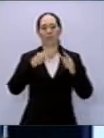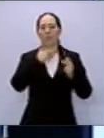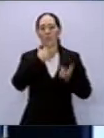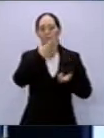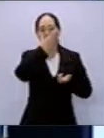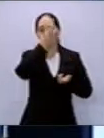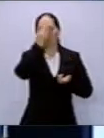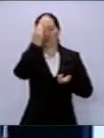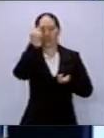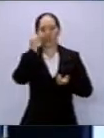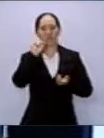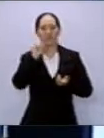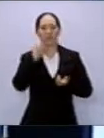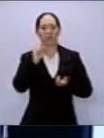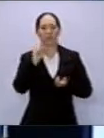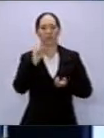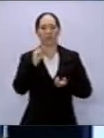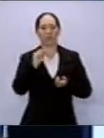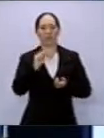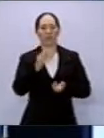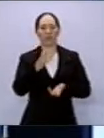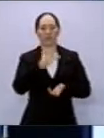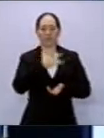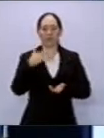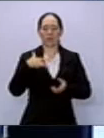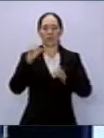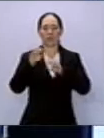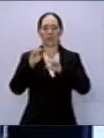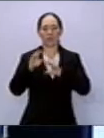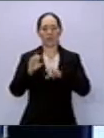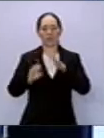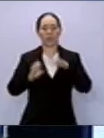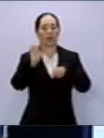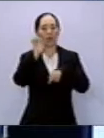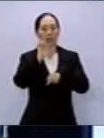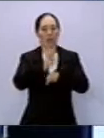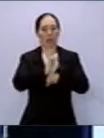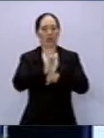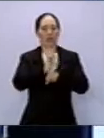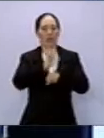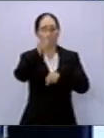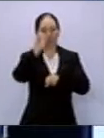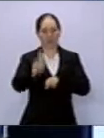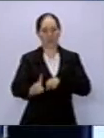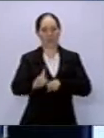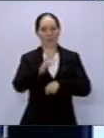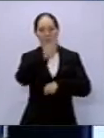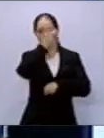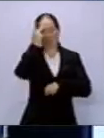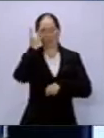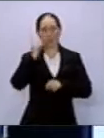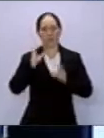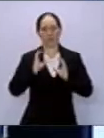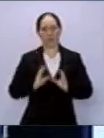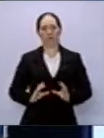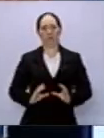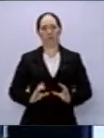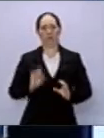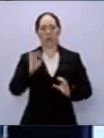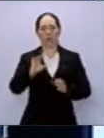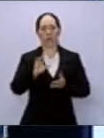educação é um valor que o Estado tem que estabelecer Como regra está tem que estabelecer um direito do cidadão e não pode ser ativo